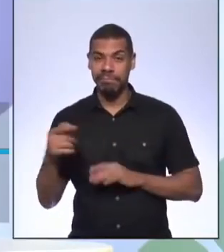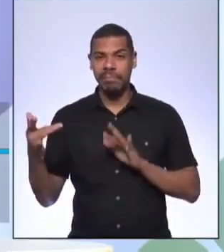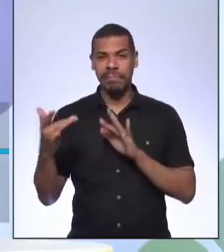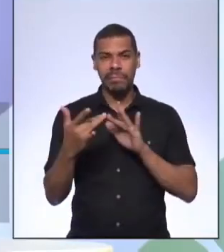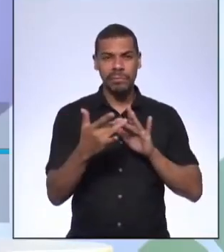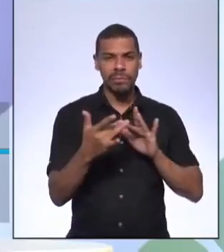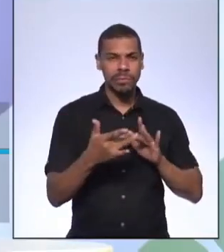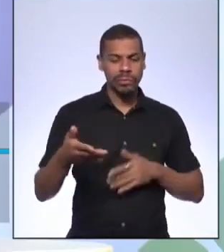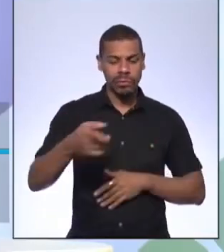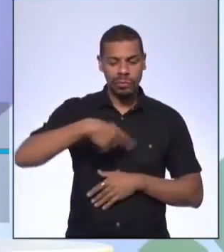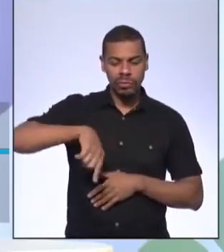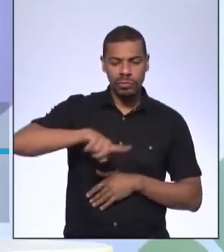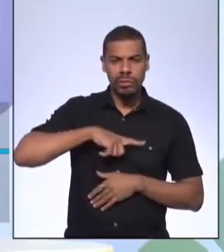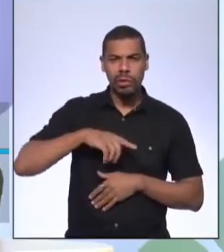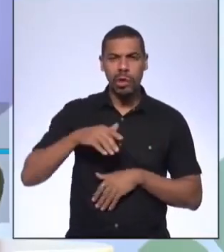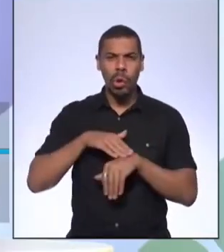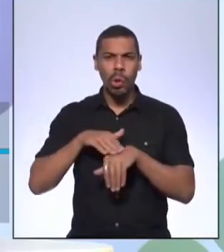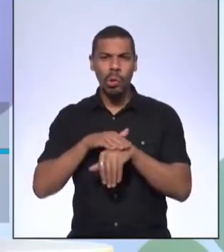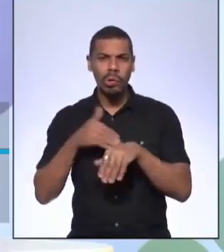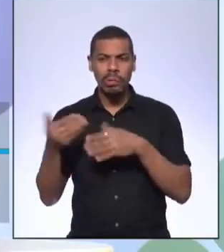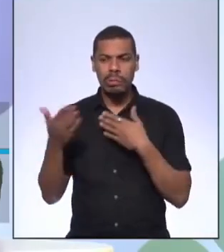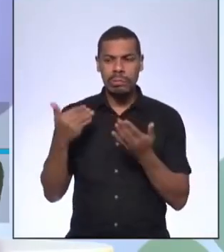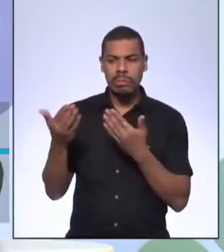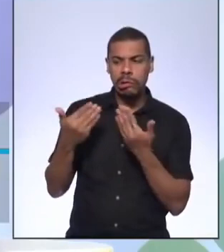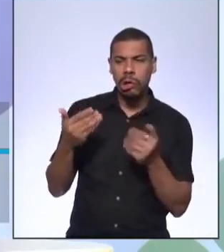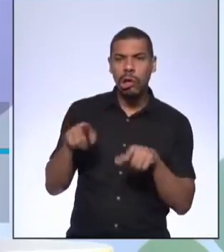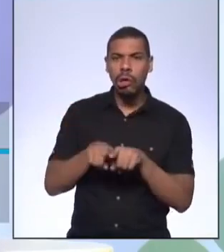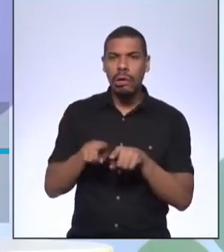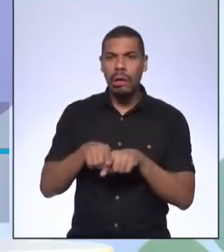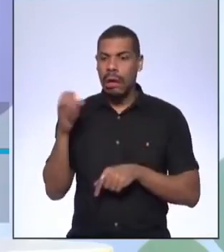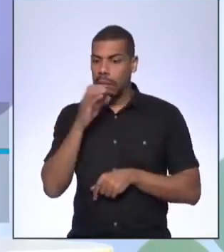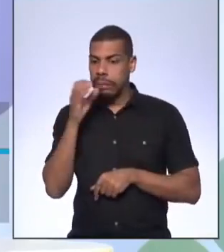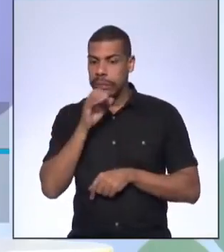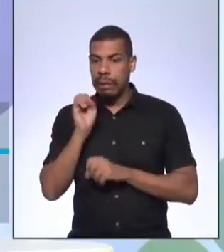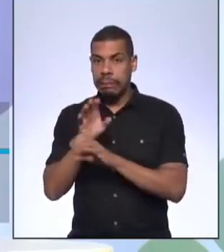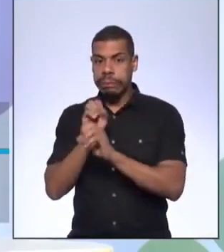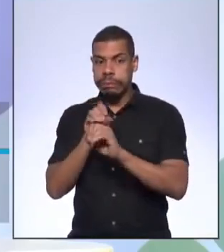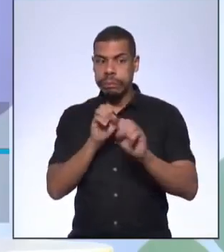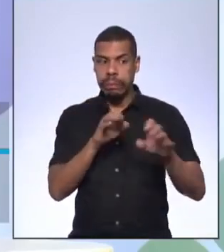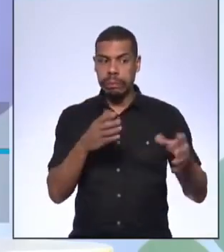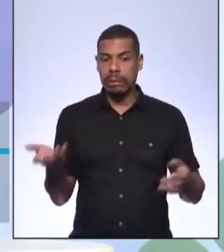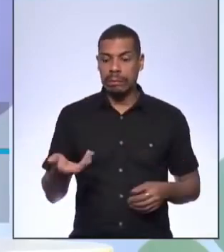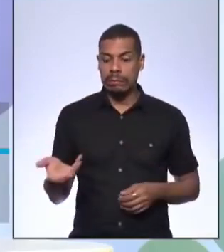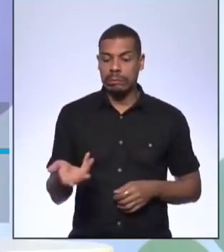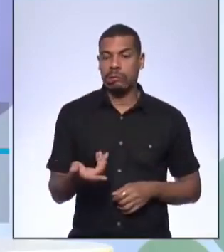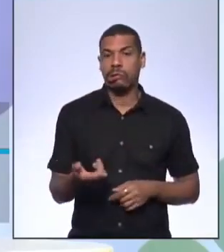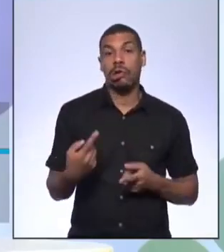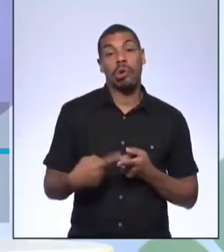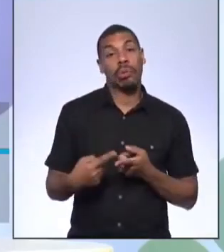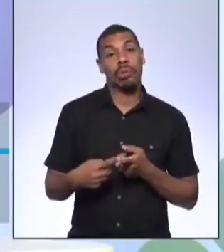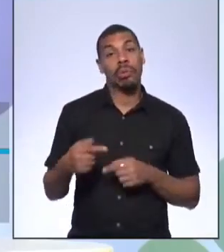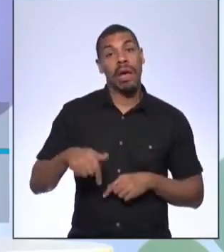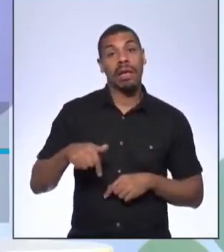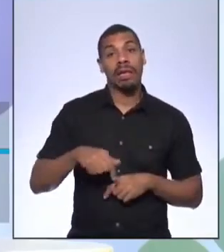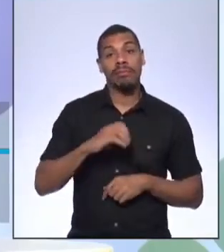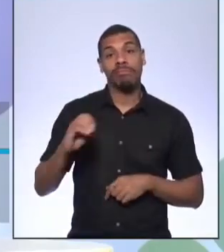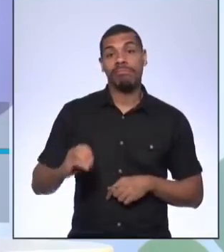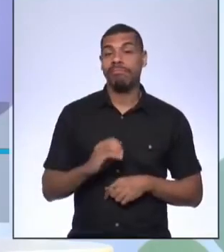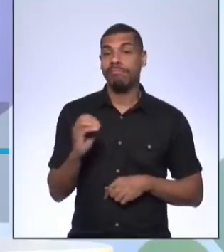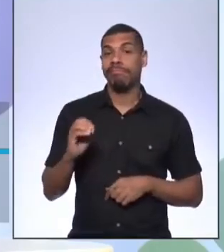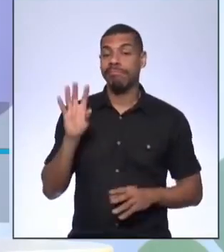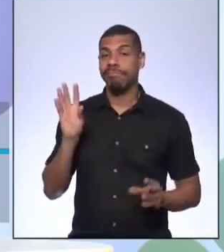conosco, alguns nos falaram que nós estávamos indo um pouco rápido, mas é porque aqui no estúdio é